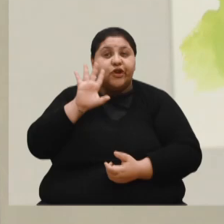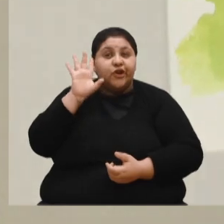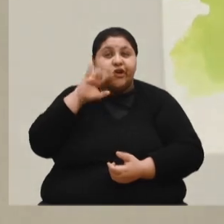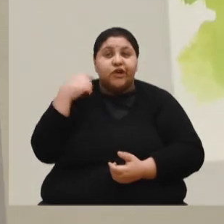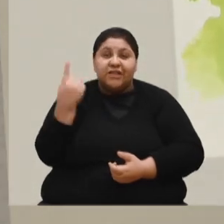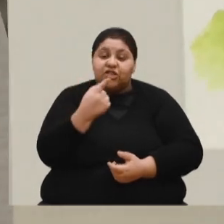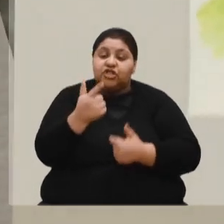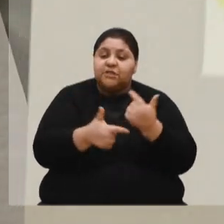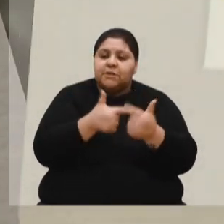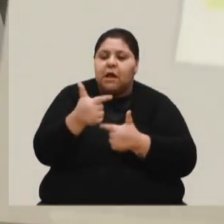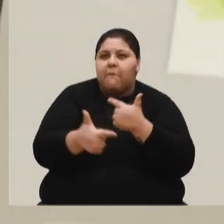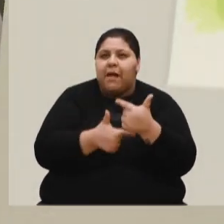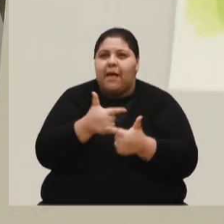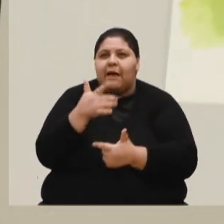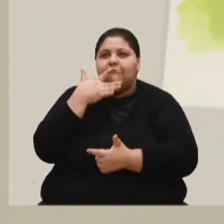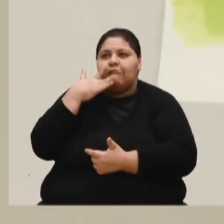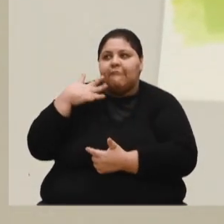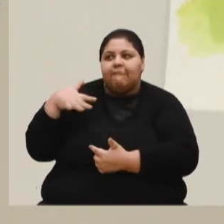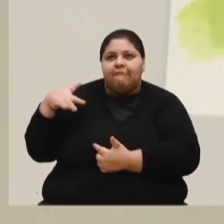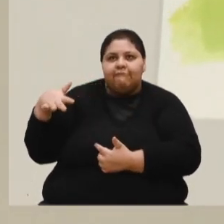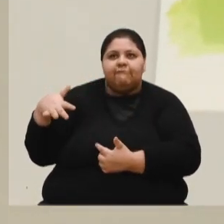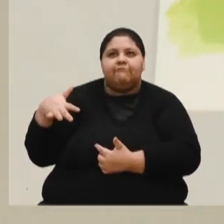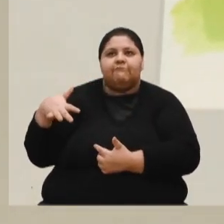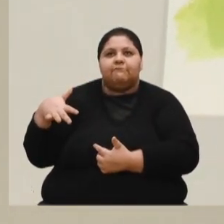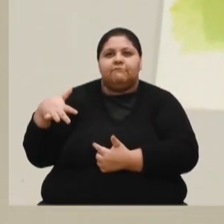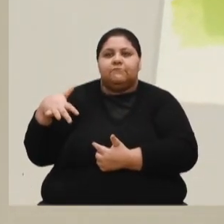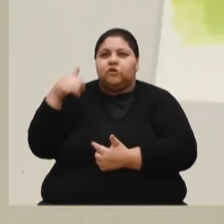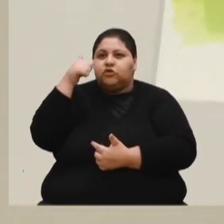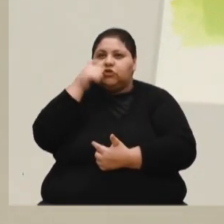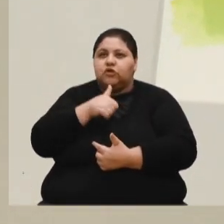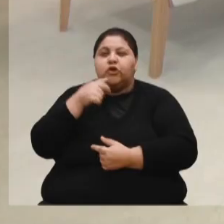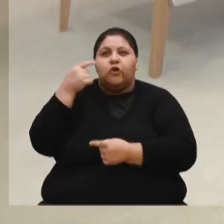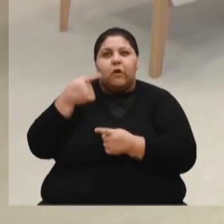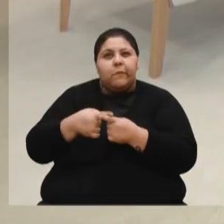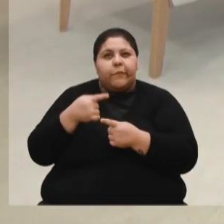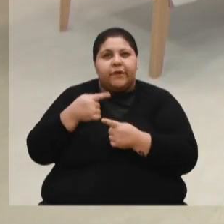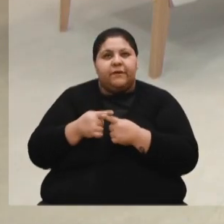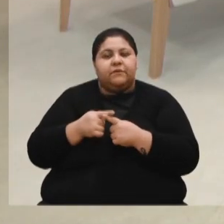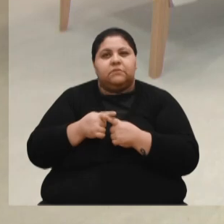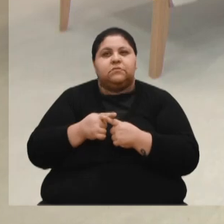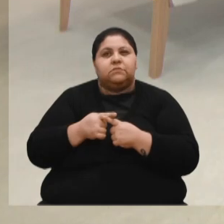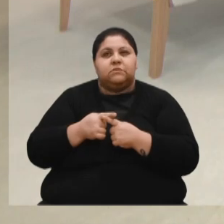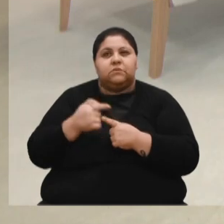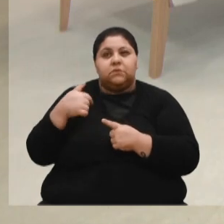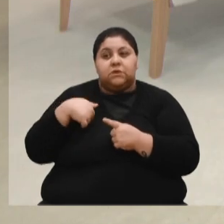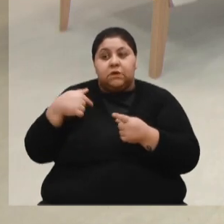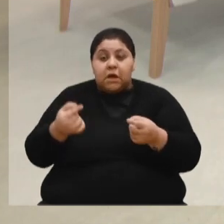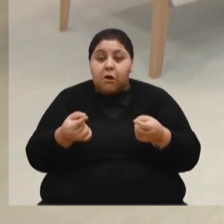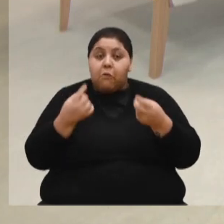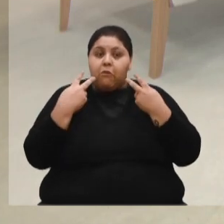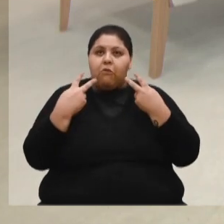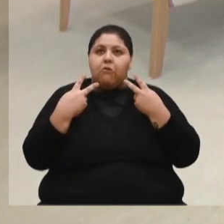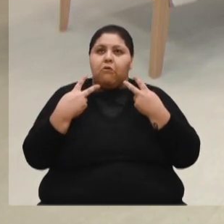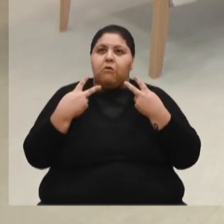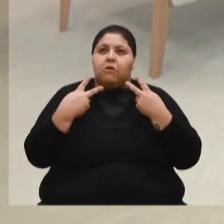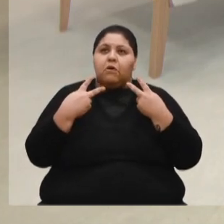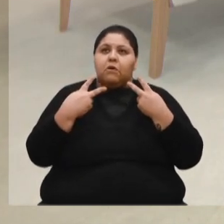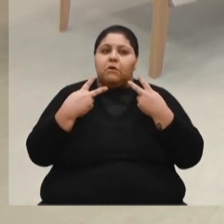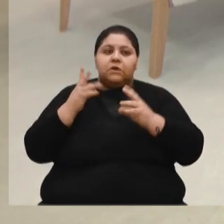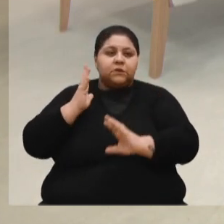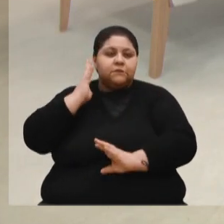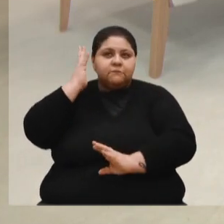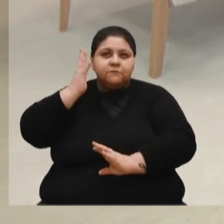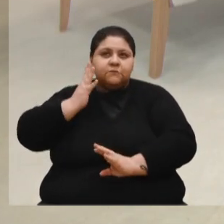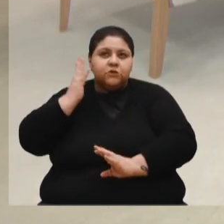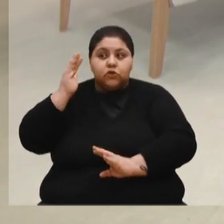gente trabalhar com essa infância, né? Com essa meninada, porque eu percebo nos workshops, nas aquarelas,